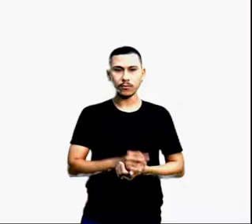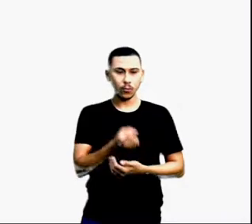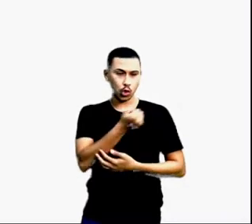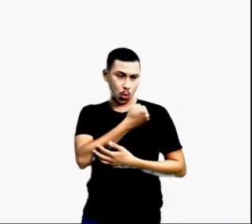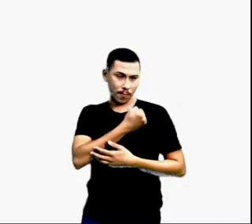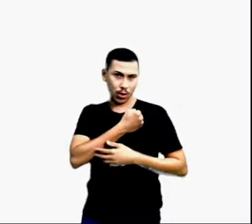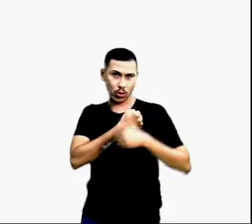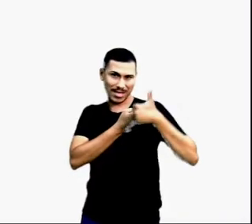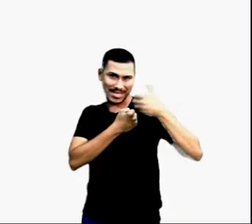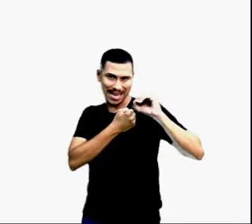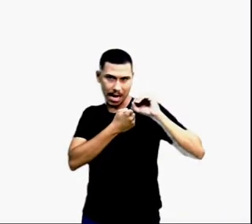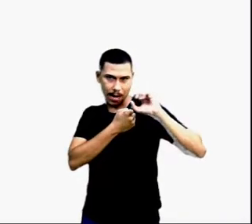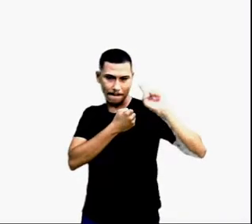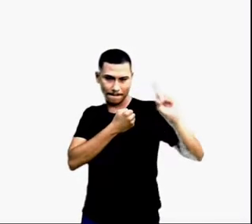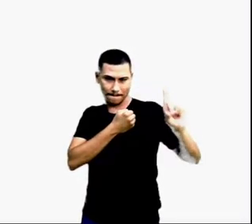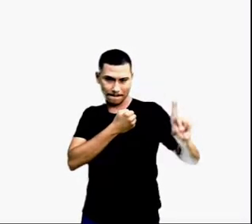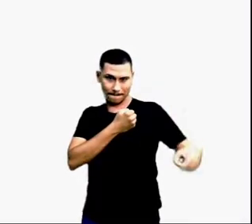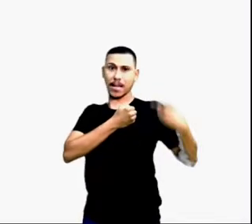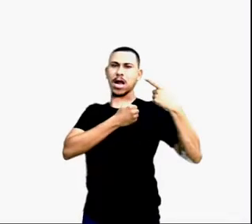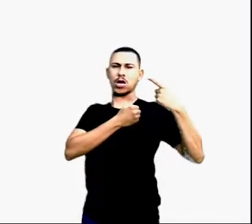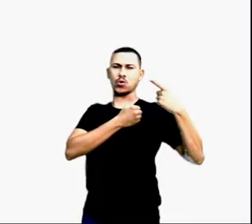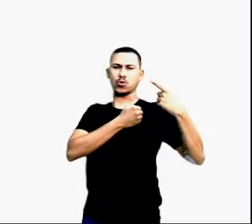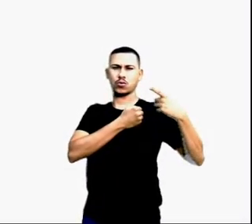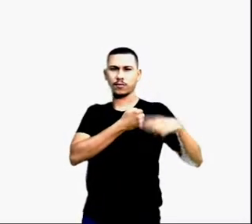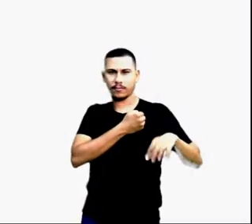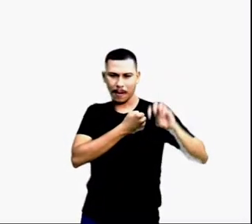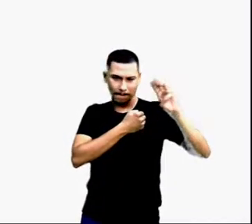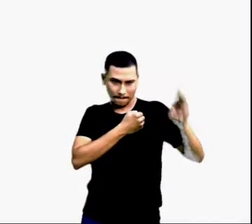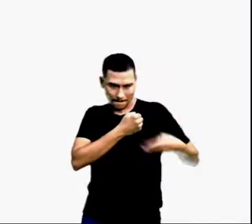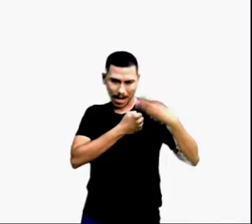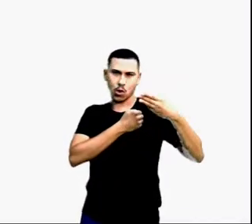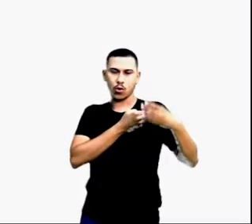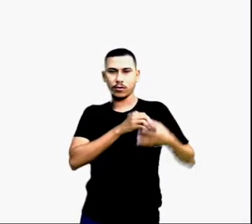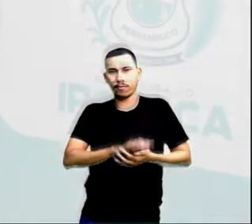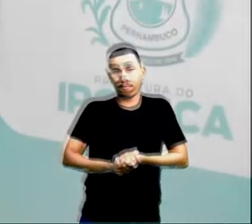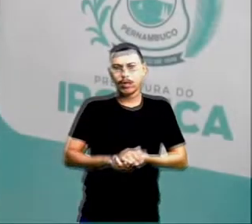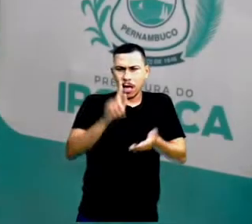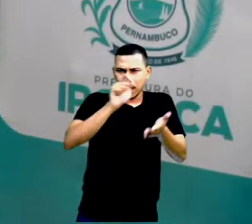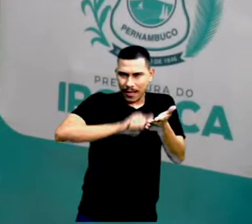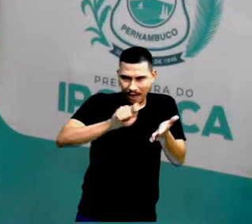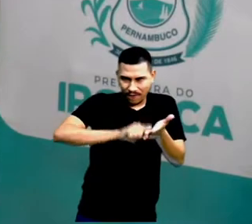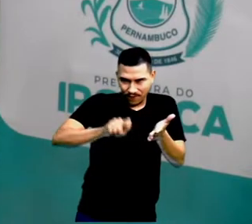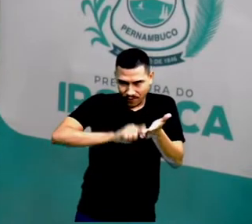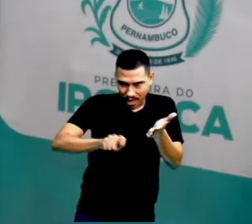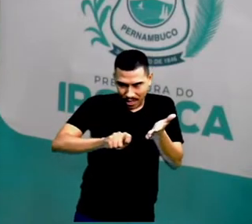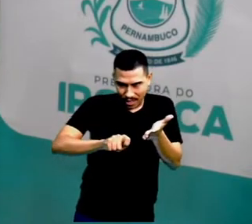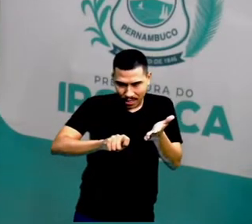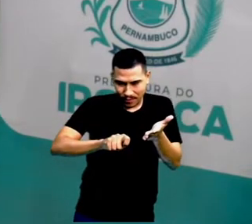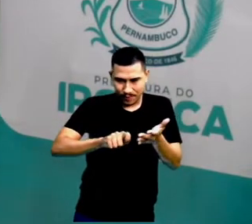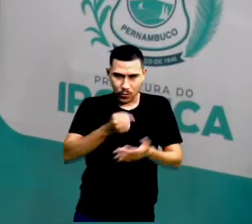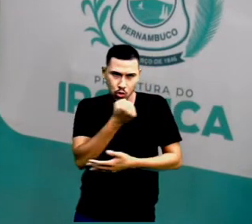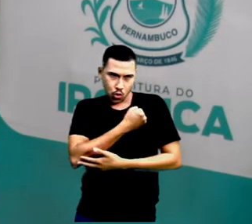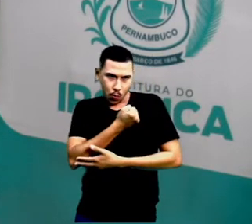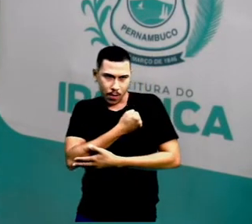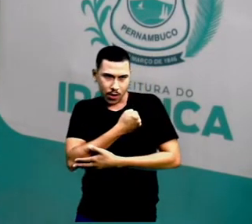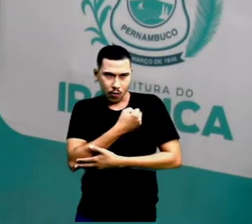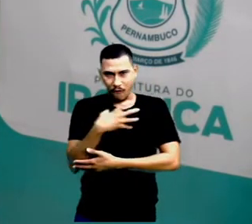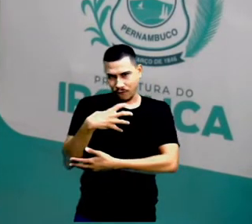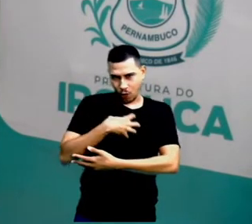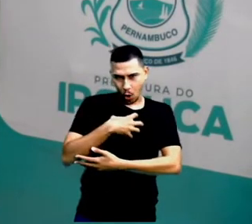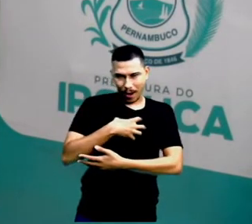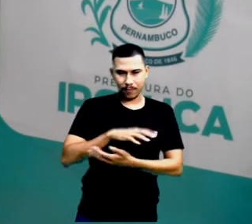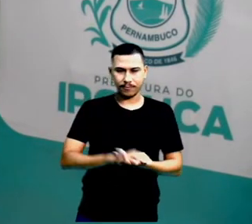10 milhões vamos escrever nesse número na base 10 Olha como fica lá